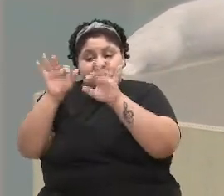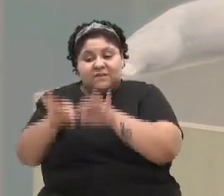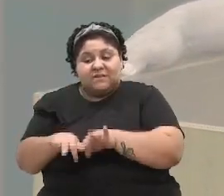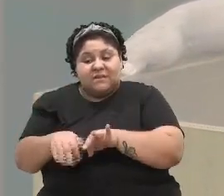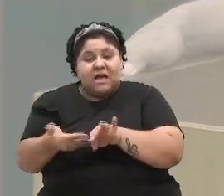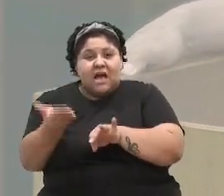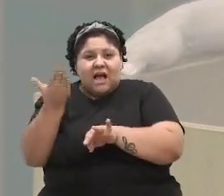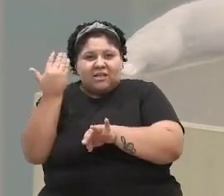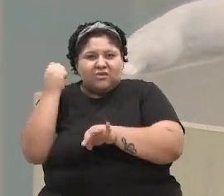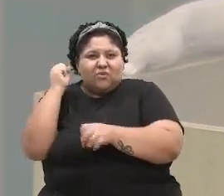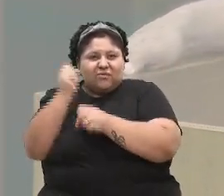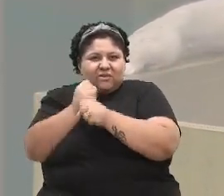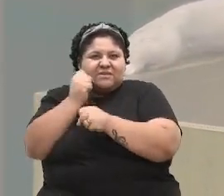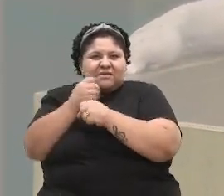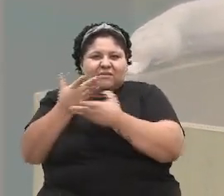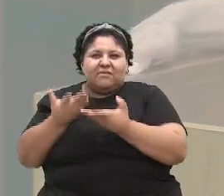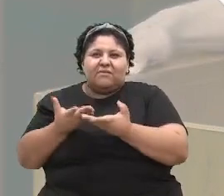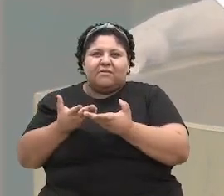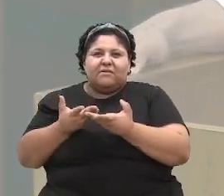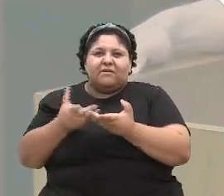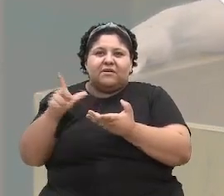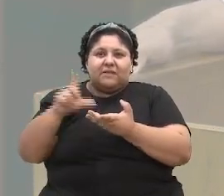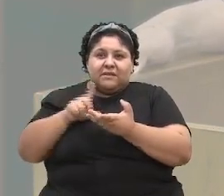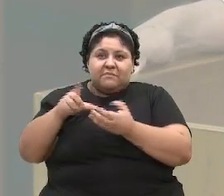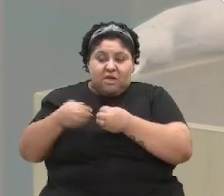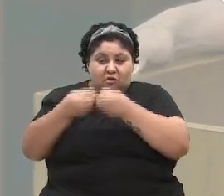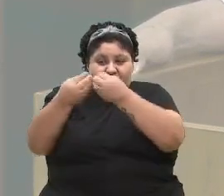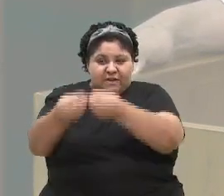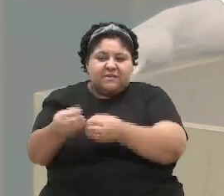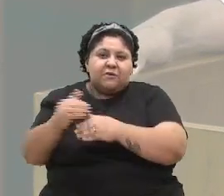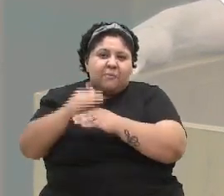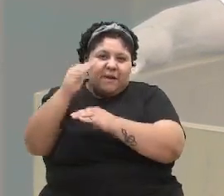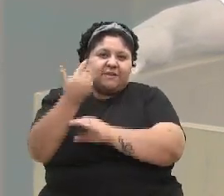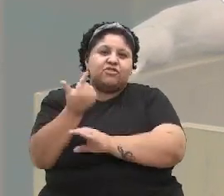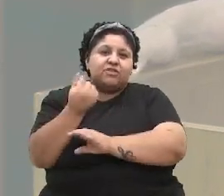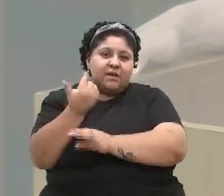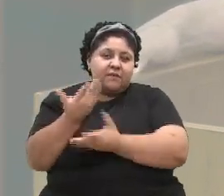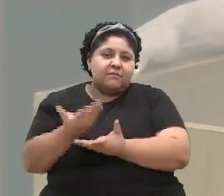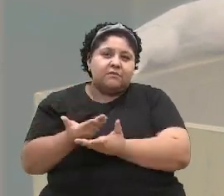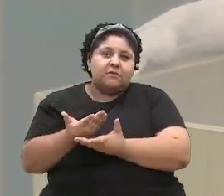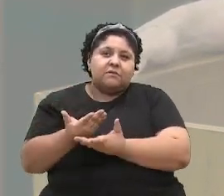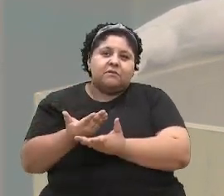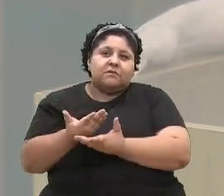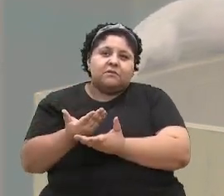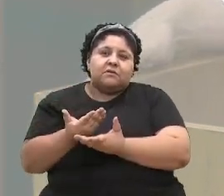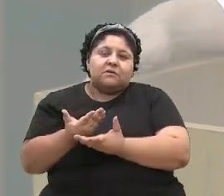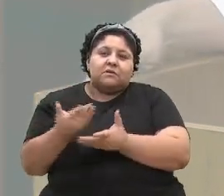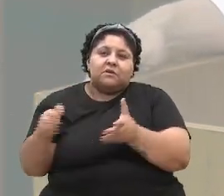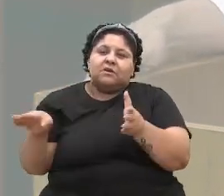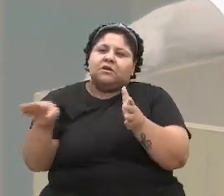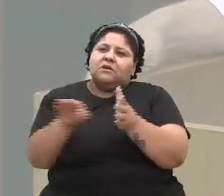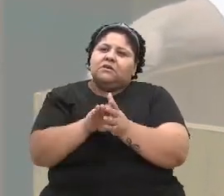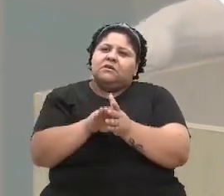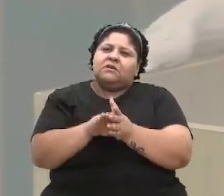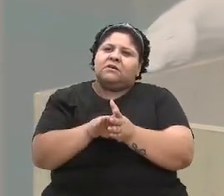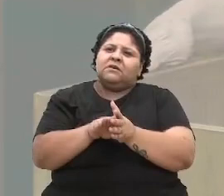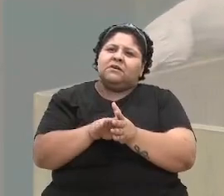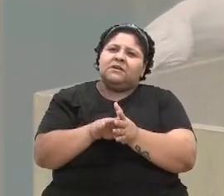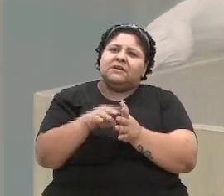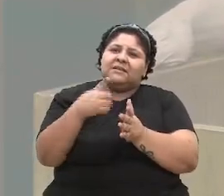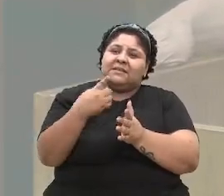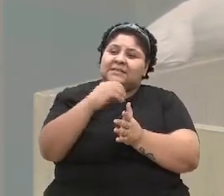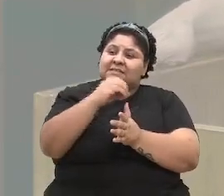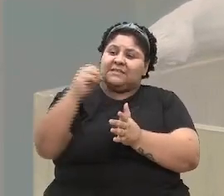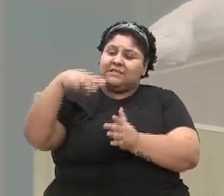obras, a CAF já veio aí, inclusive ofereceu mais dinheiro. E chegou para ele que era necessário 100